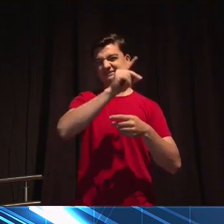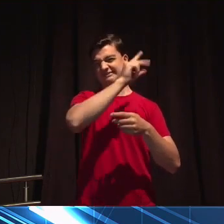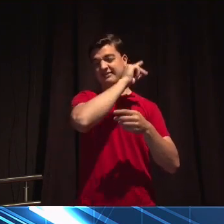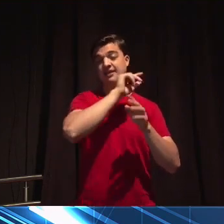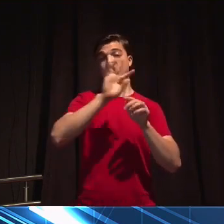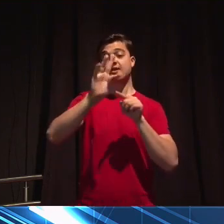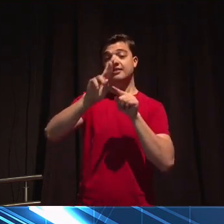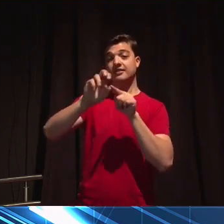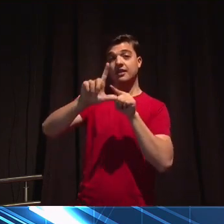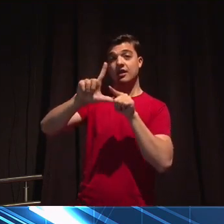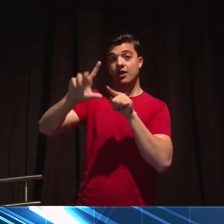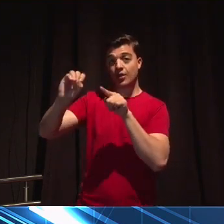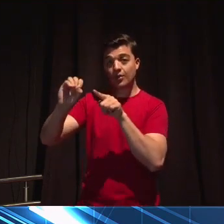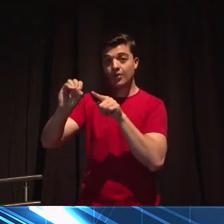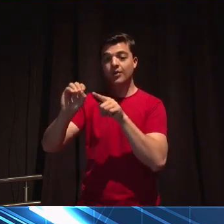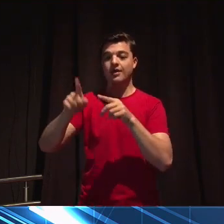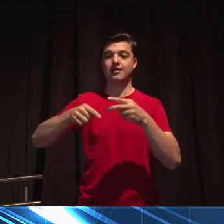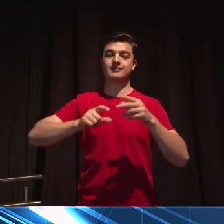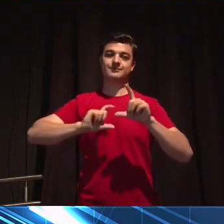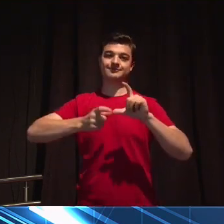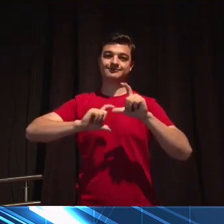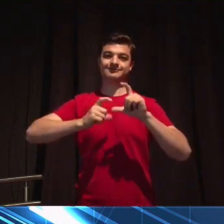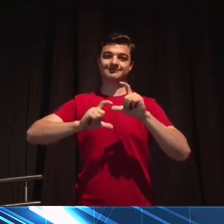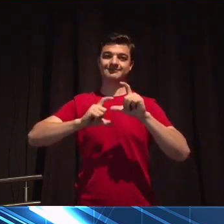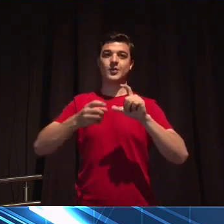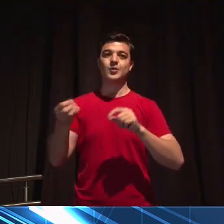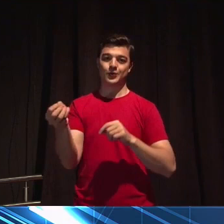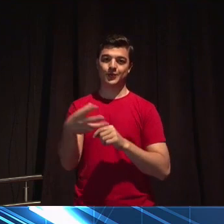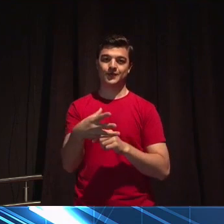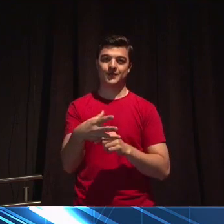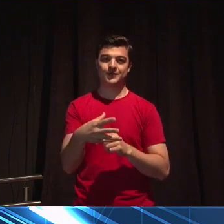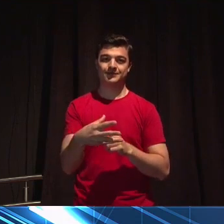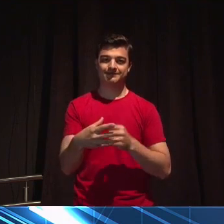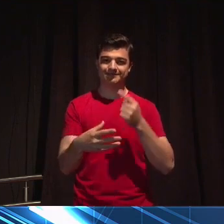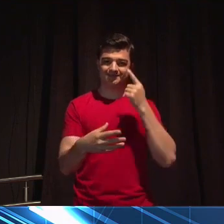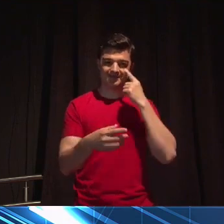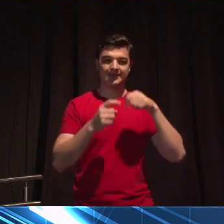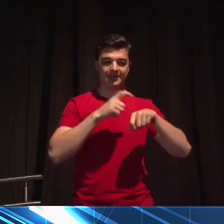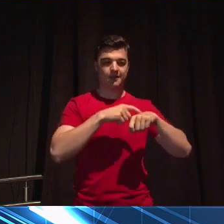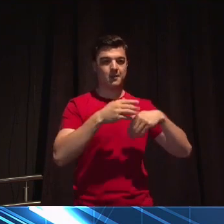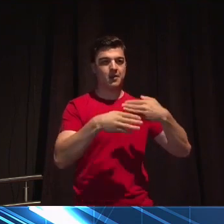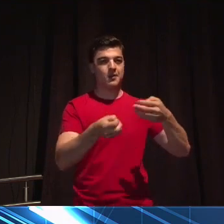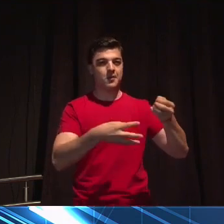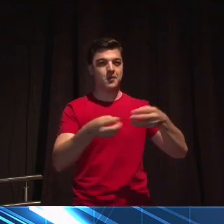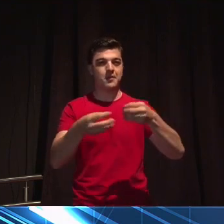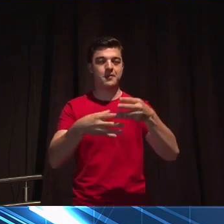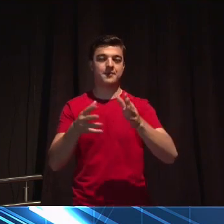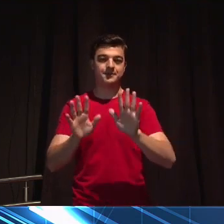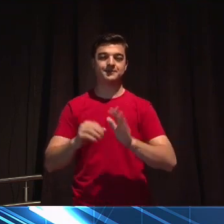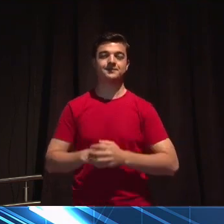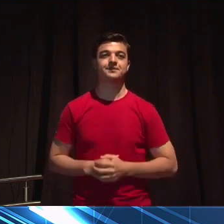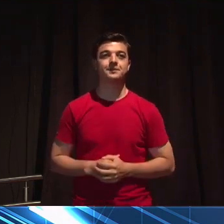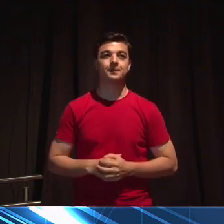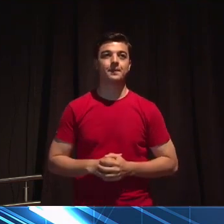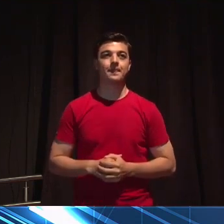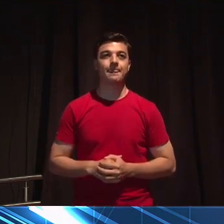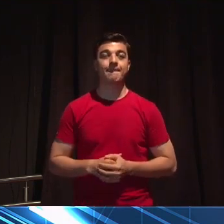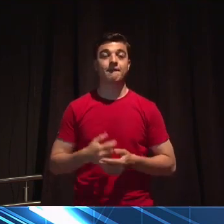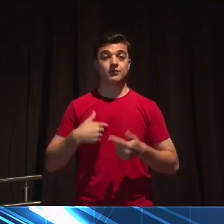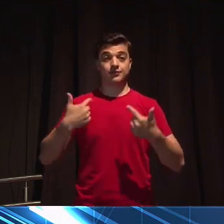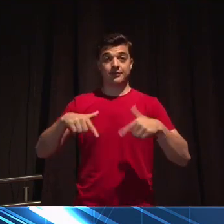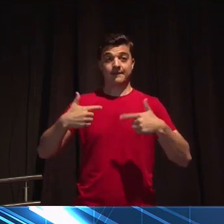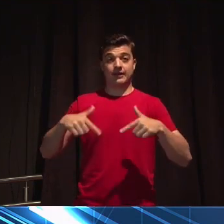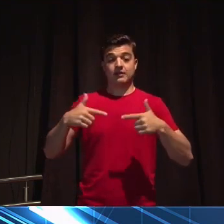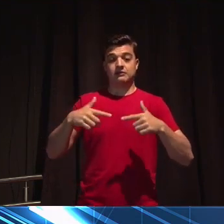é em Node. Então, tu vê que tem um tempo ali, um reflexo do tempo nas coisas também. E a maioria do meu tempo lá eu trabalhei na parte de